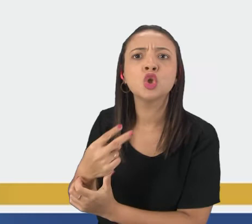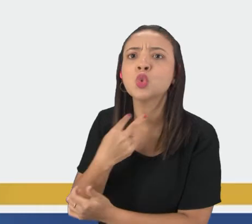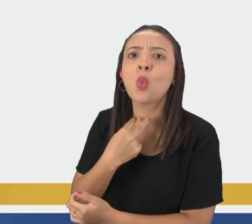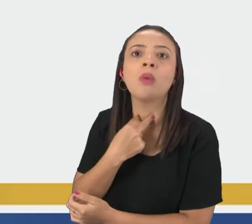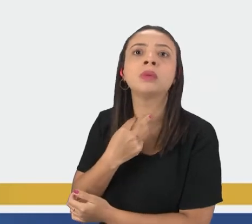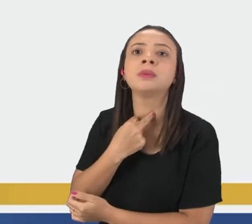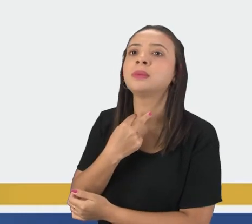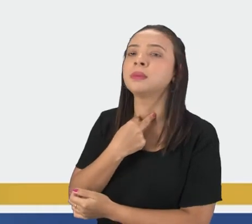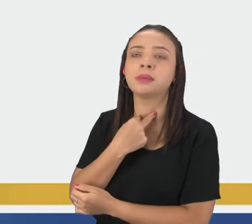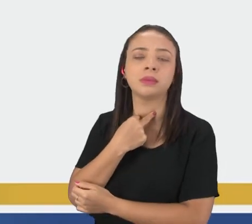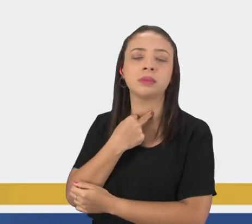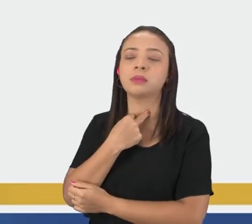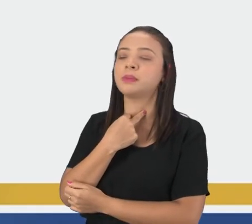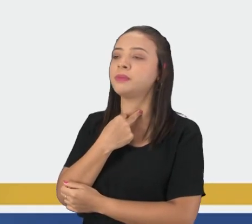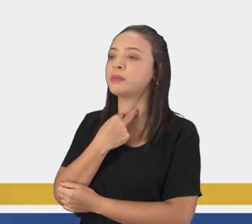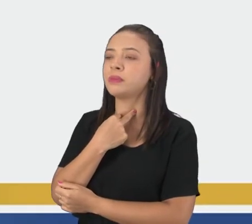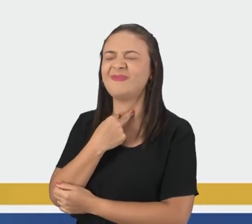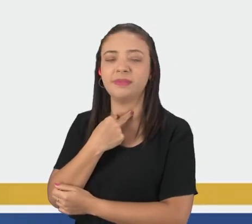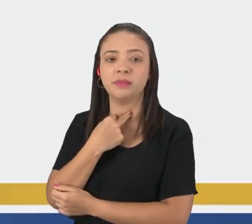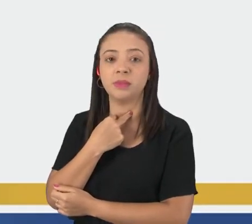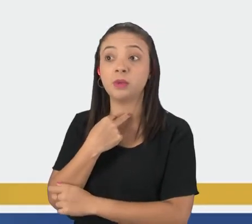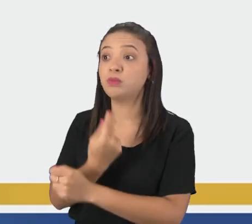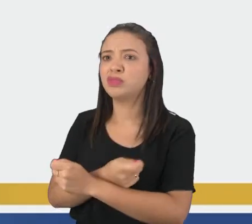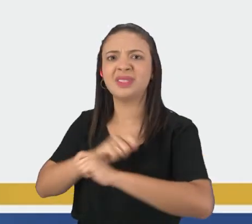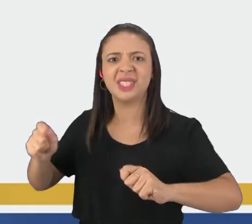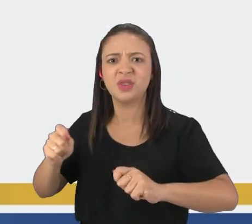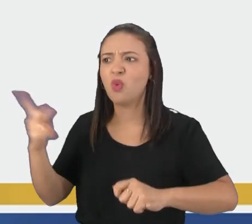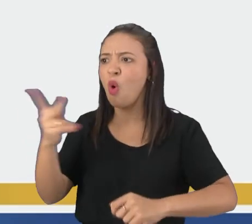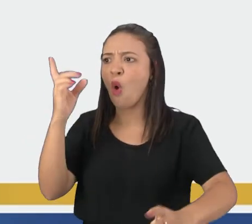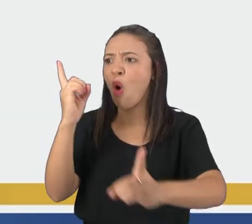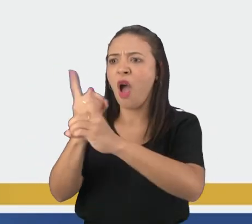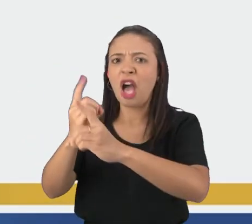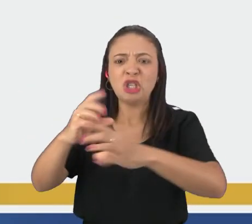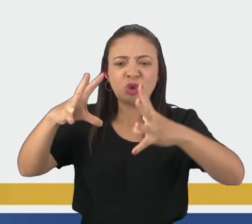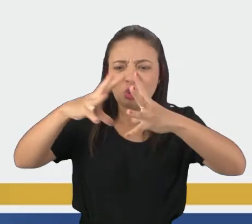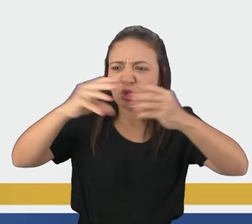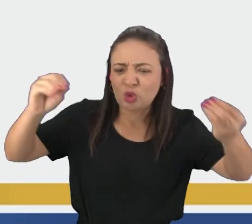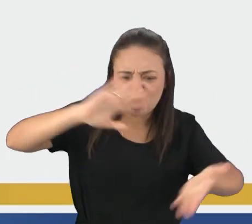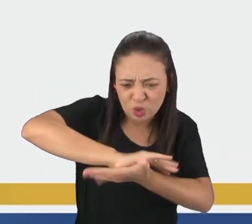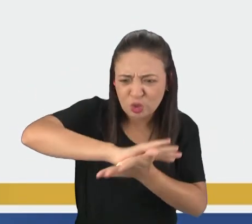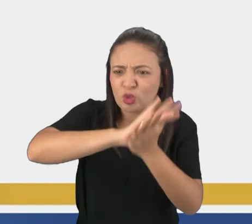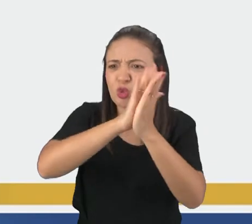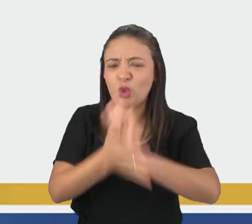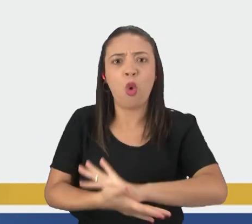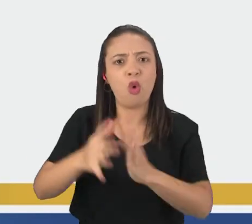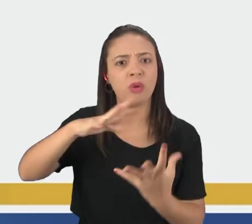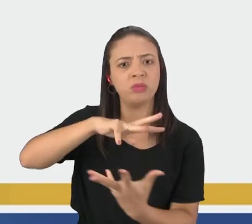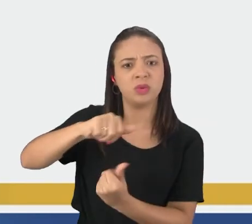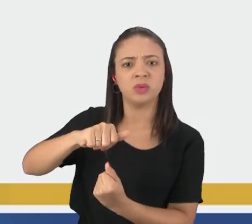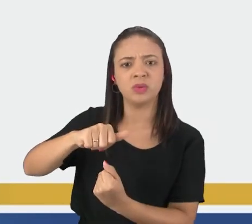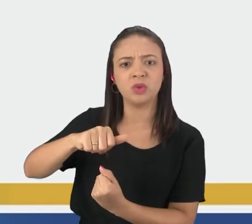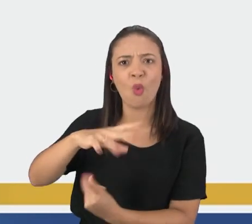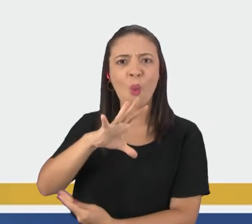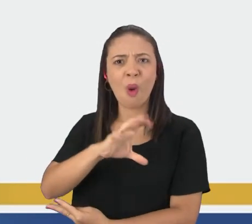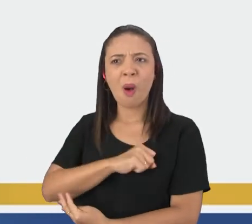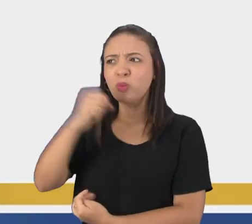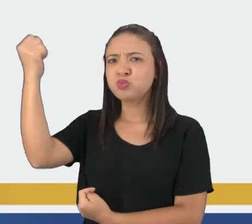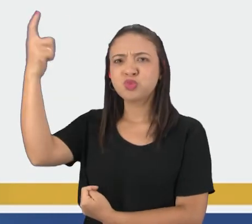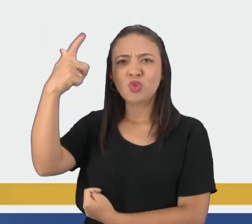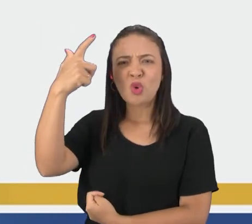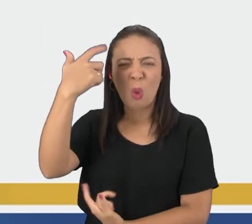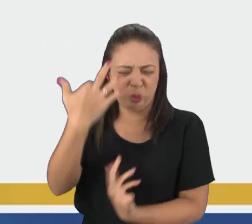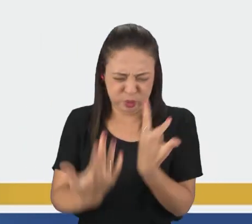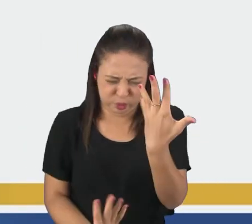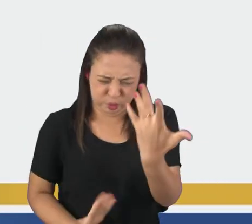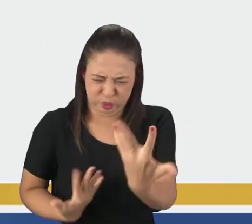pode acontecer. Esse encontro vai destruir o mundo. O amor ardente do sol vai